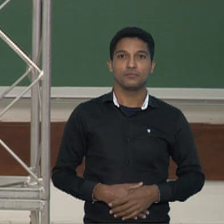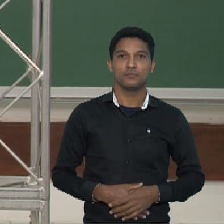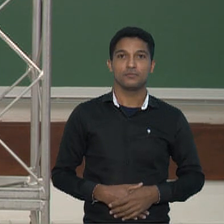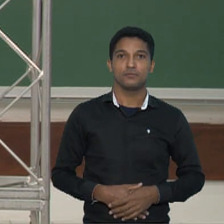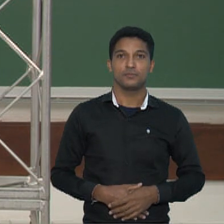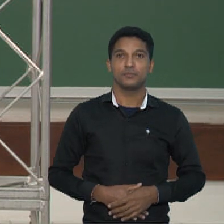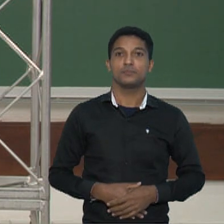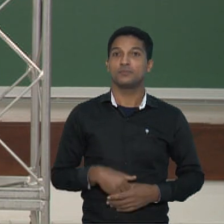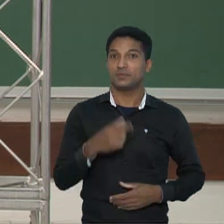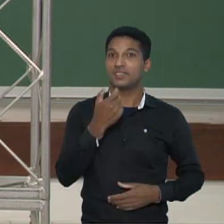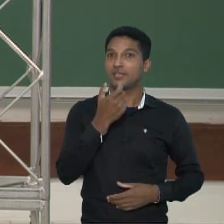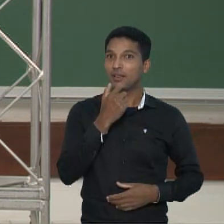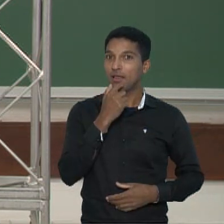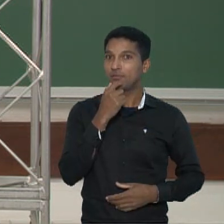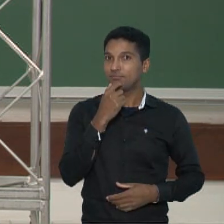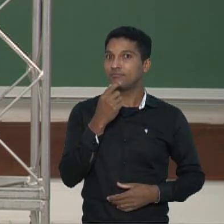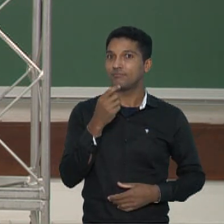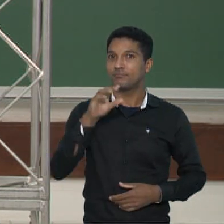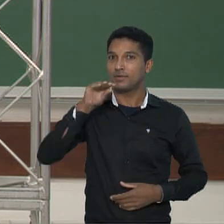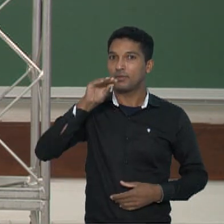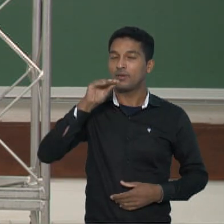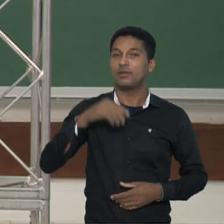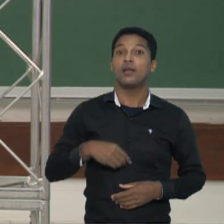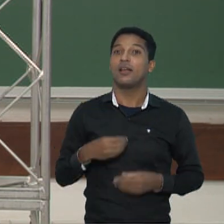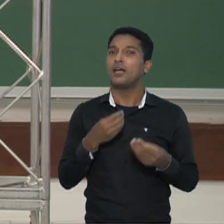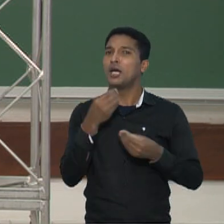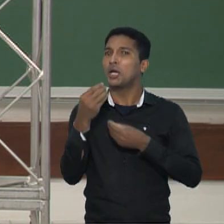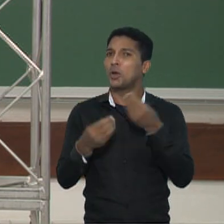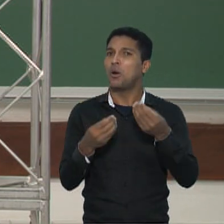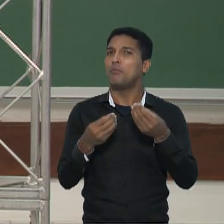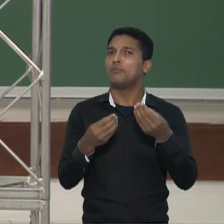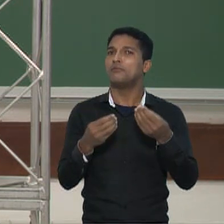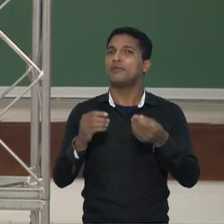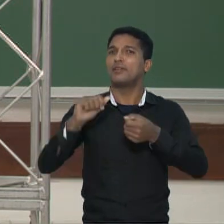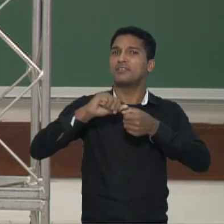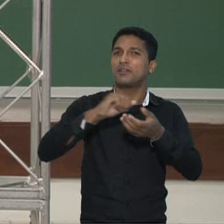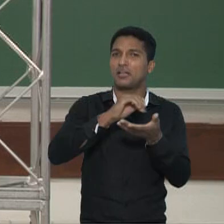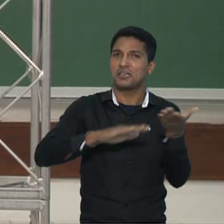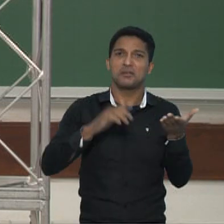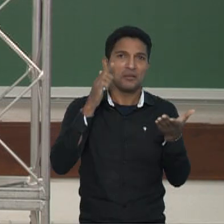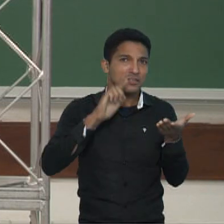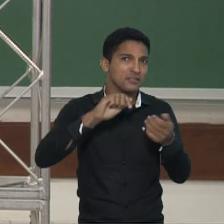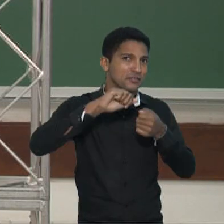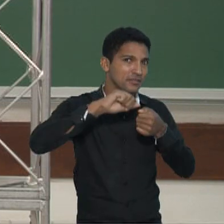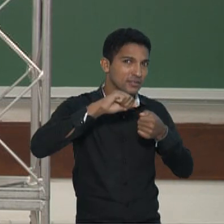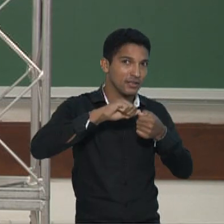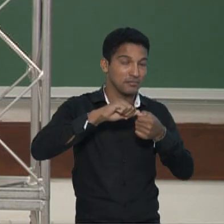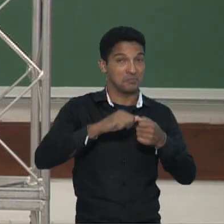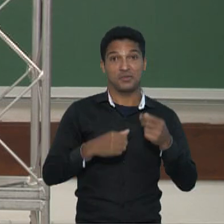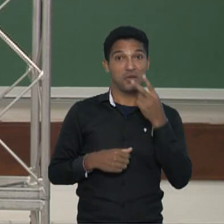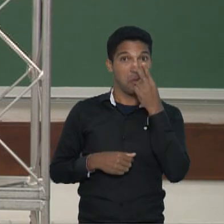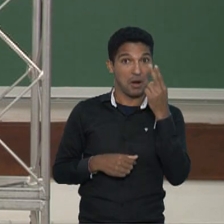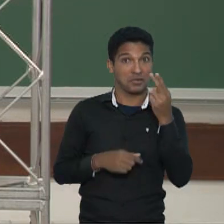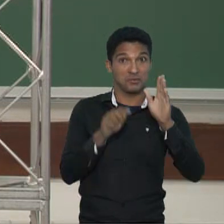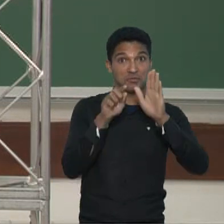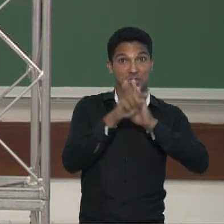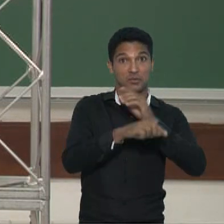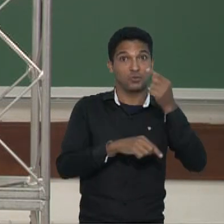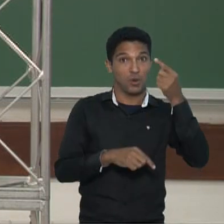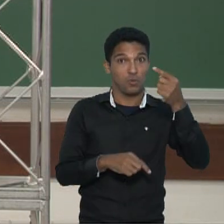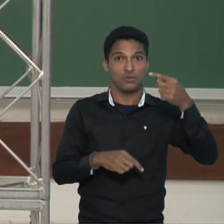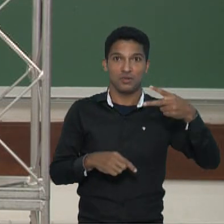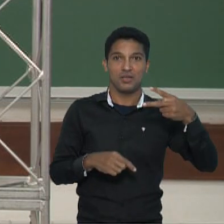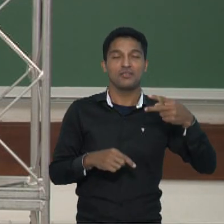Let's check the answers. Como que foi para fazer essa atividade? Eu acho que a questão 1 e 2 foi bem tranquila, não